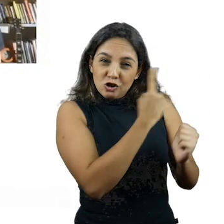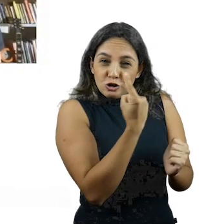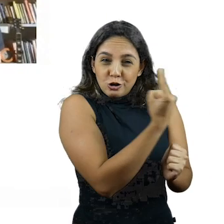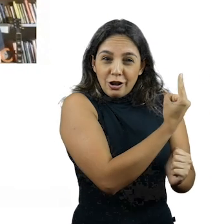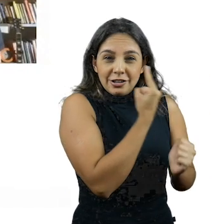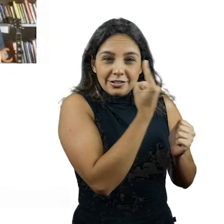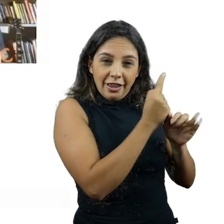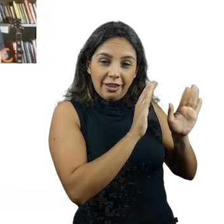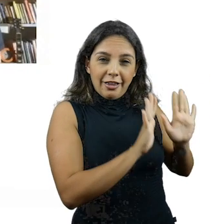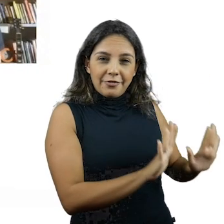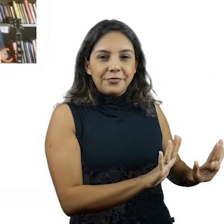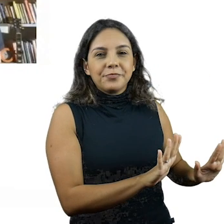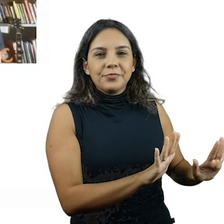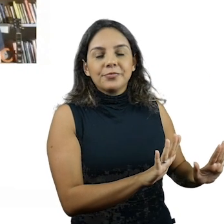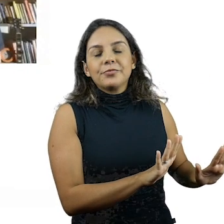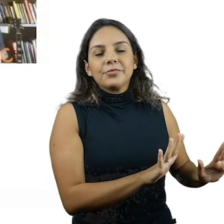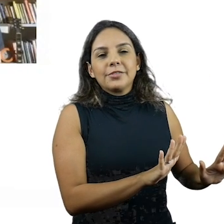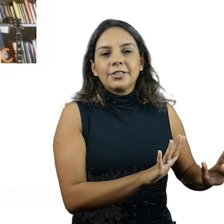sozinha